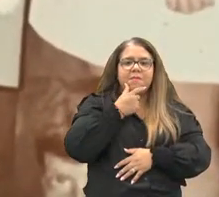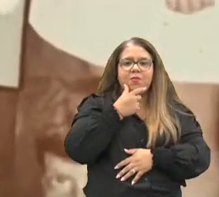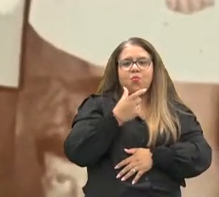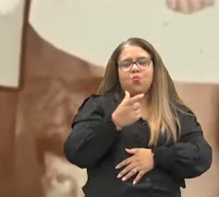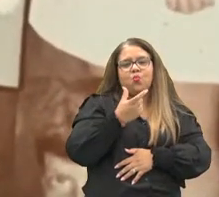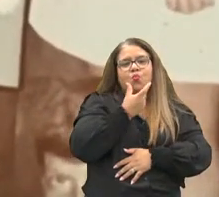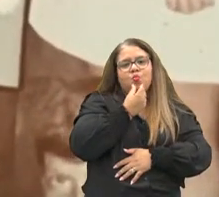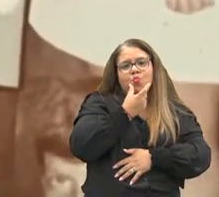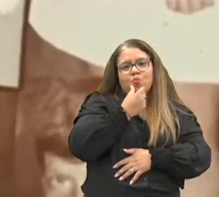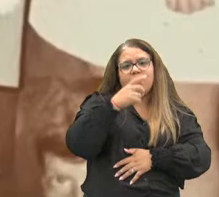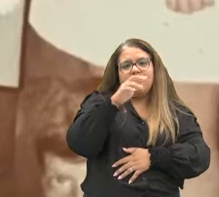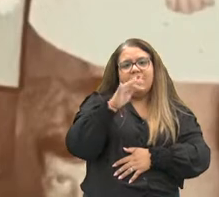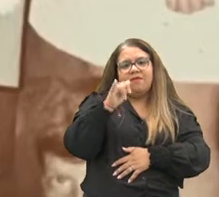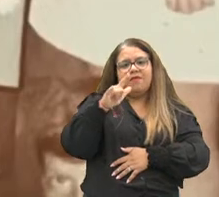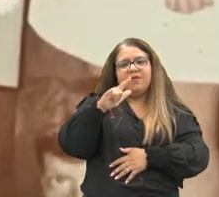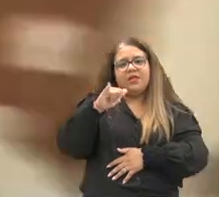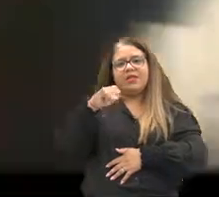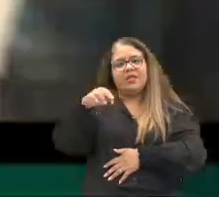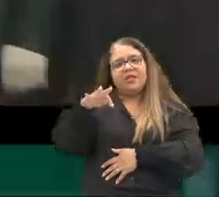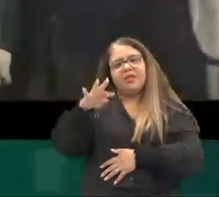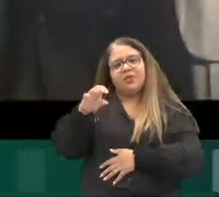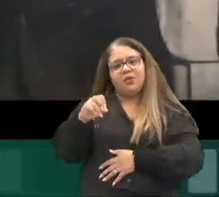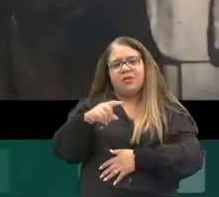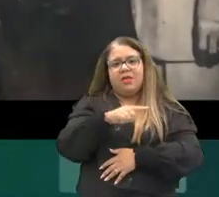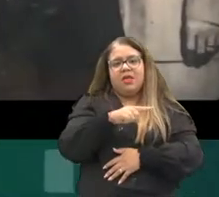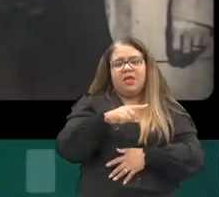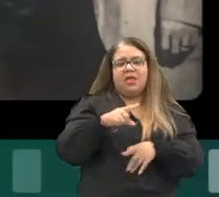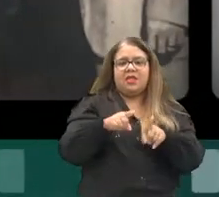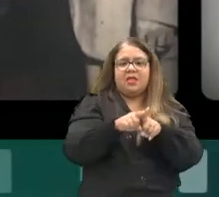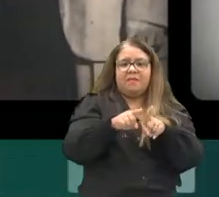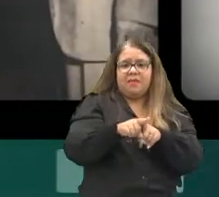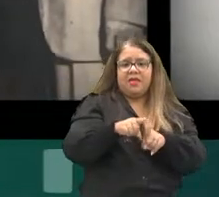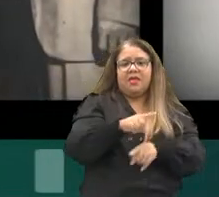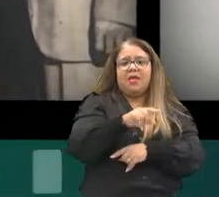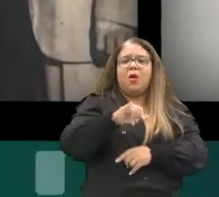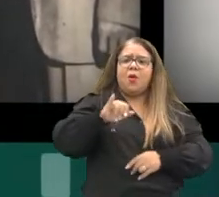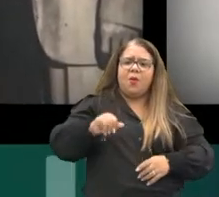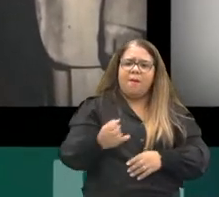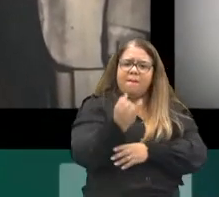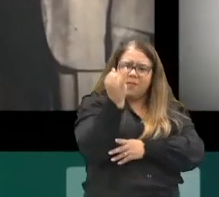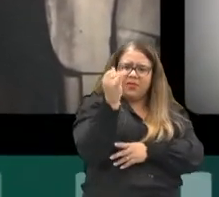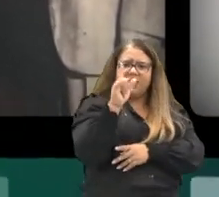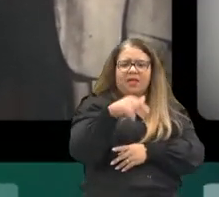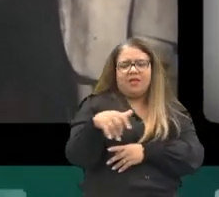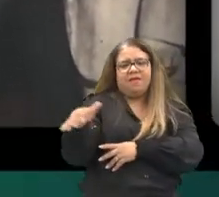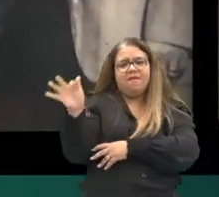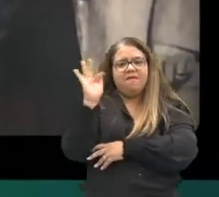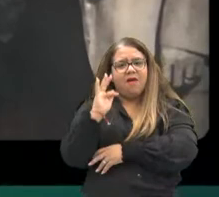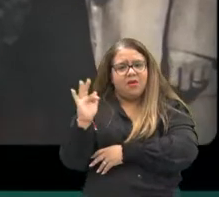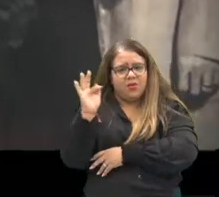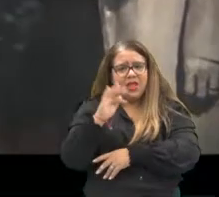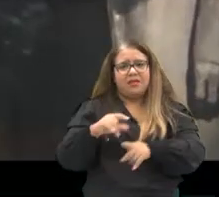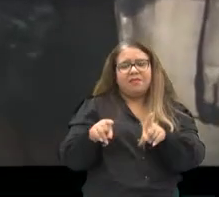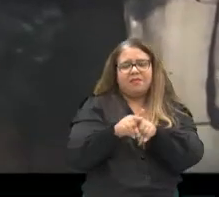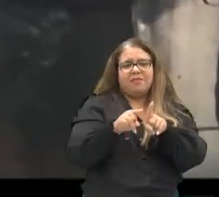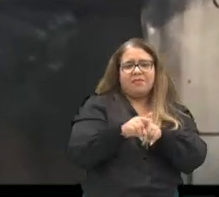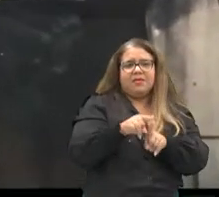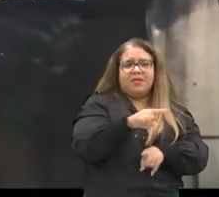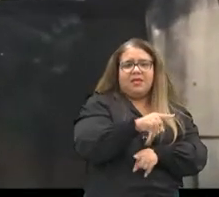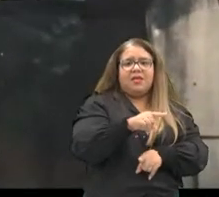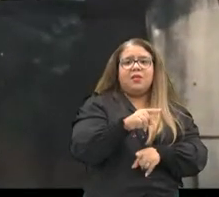foi governador do estado. Júlio teve a oportunidade de fazer faculdade, enquanto